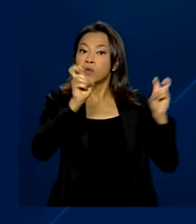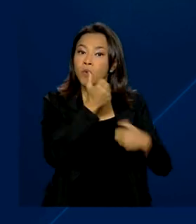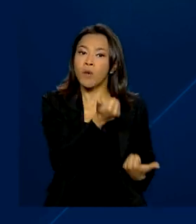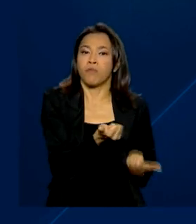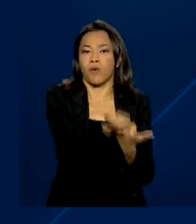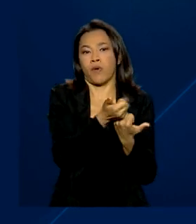vítimas